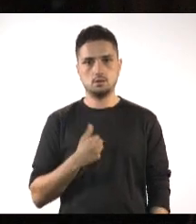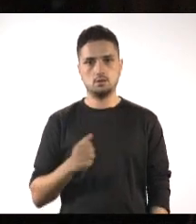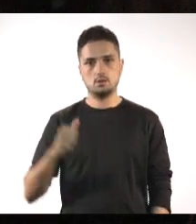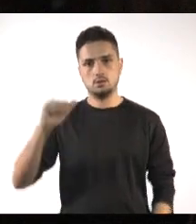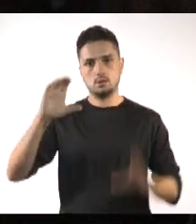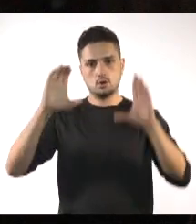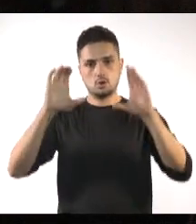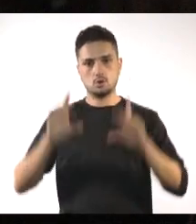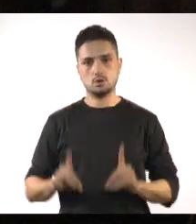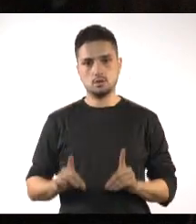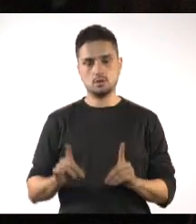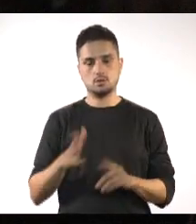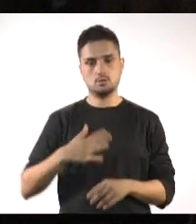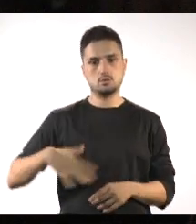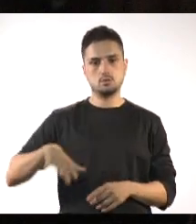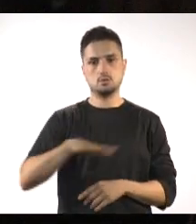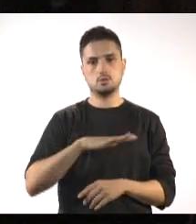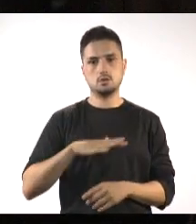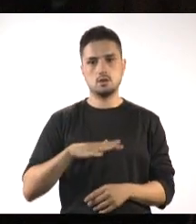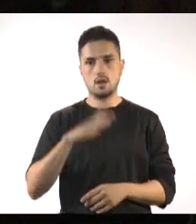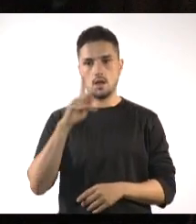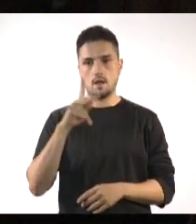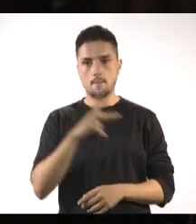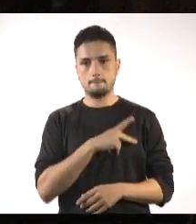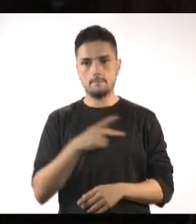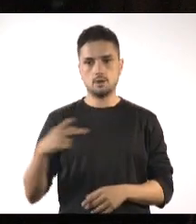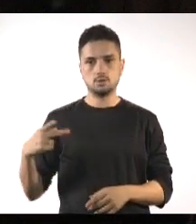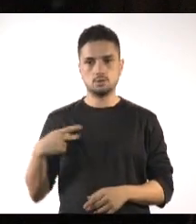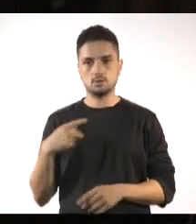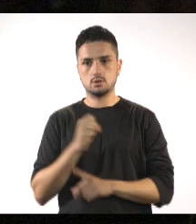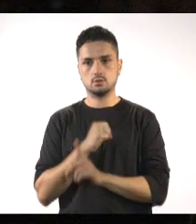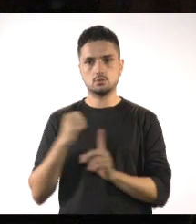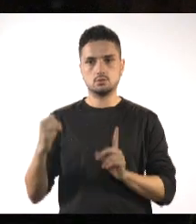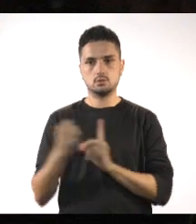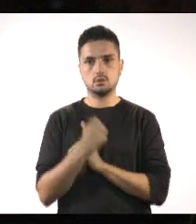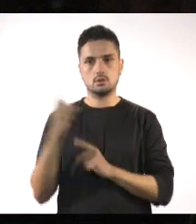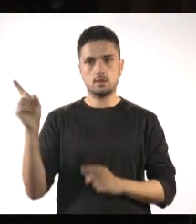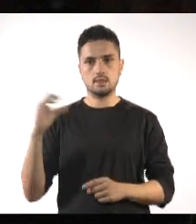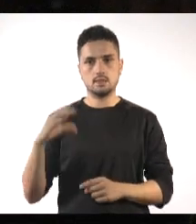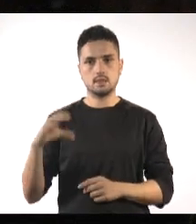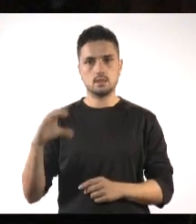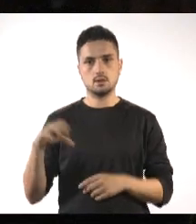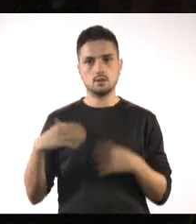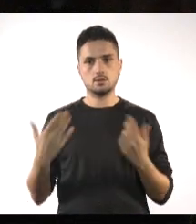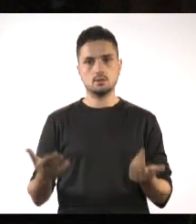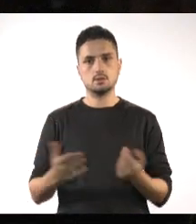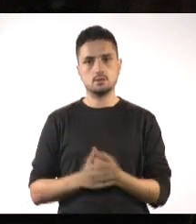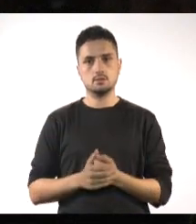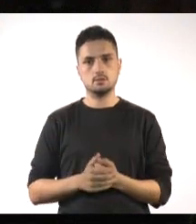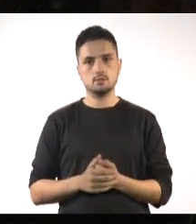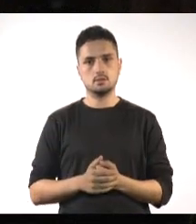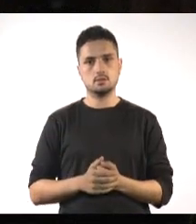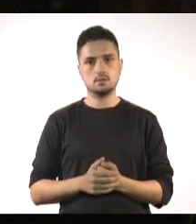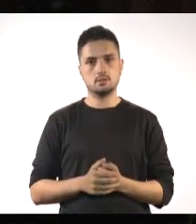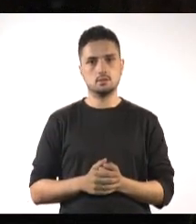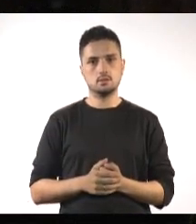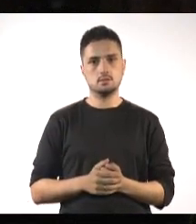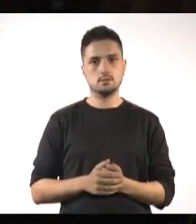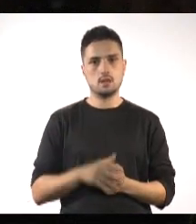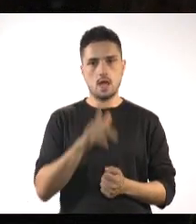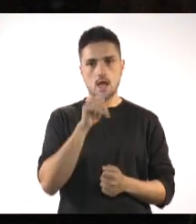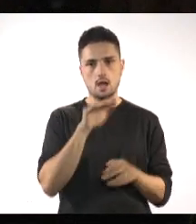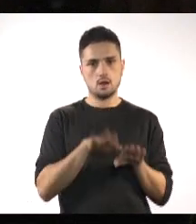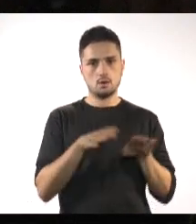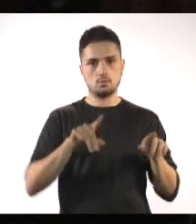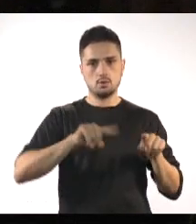geral do setor de pastoral social na Arquidiocese de Niterói, então é do outro lado da Bahia, mas